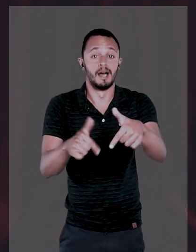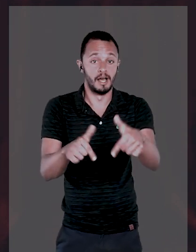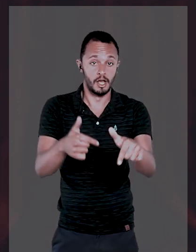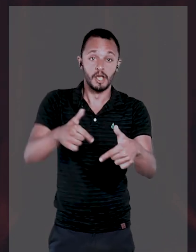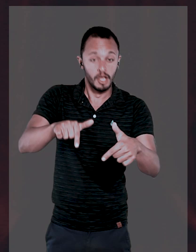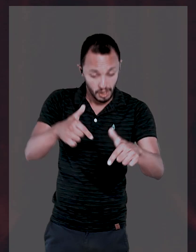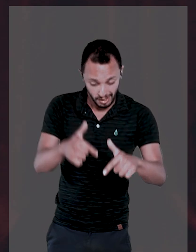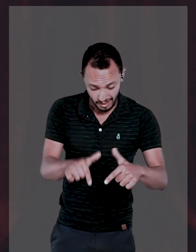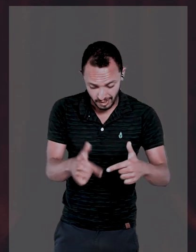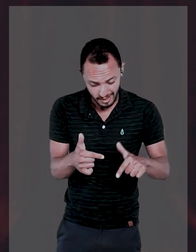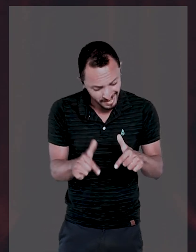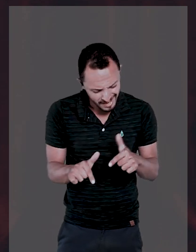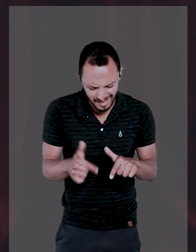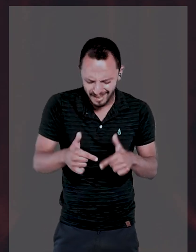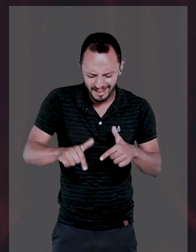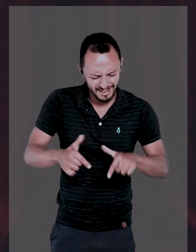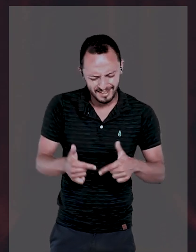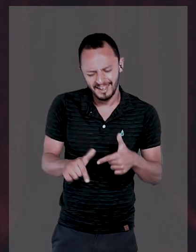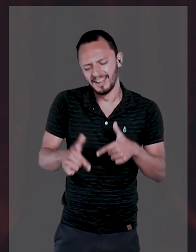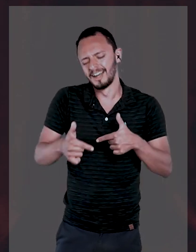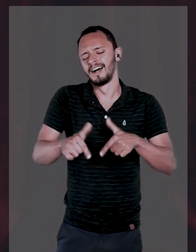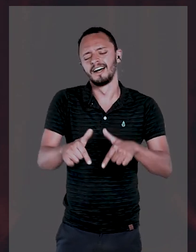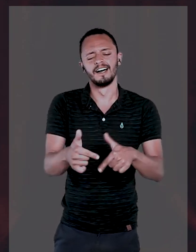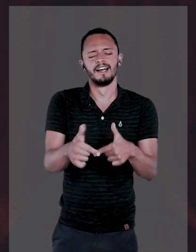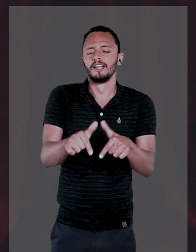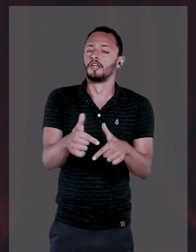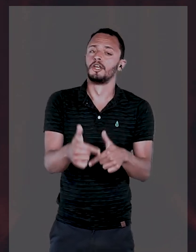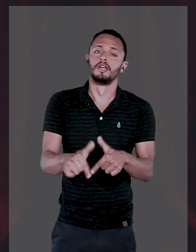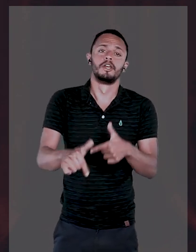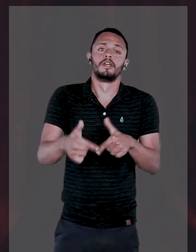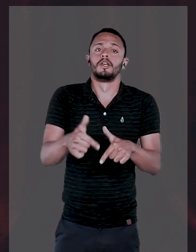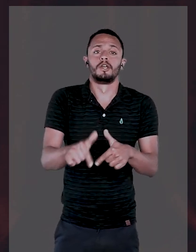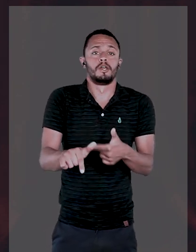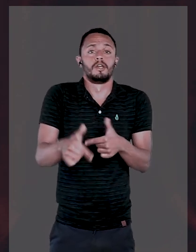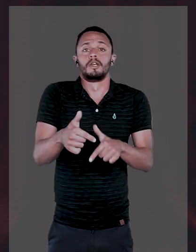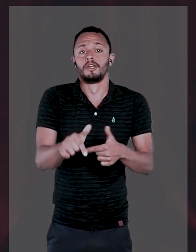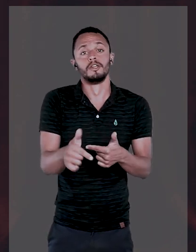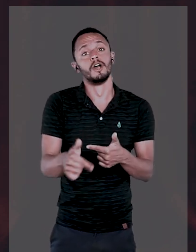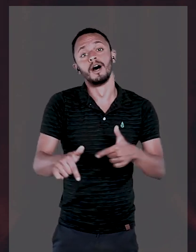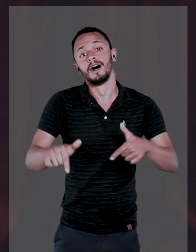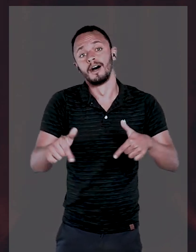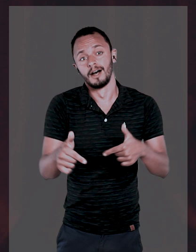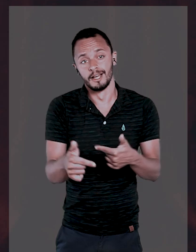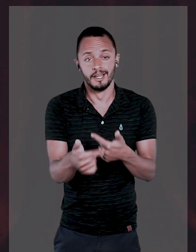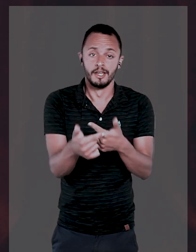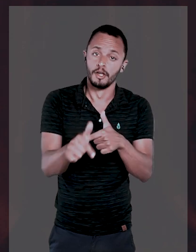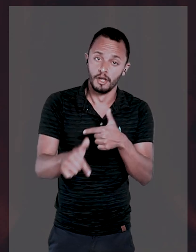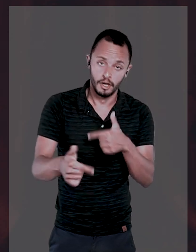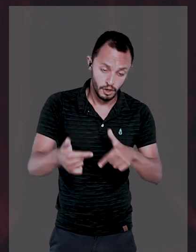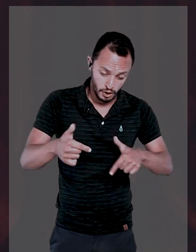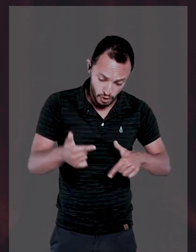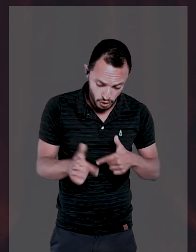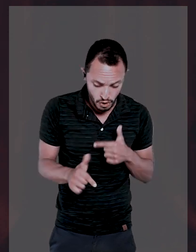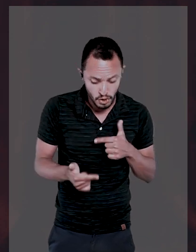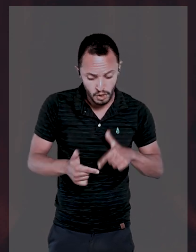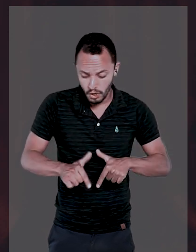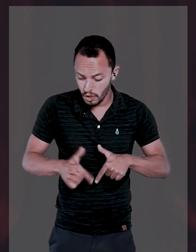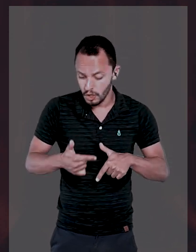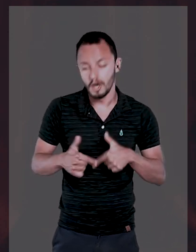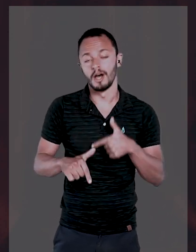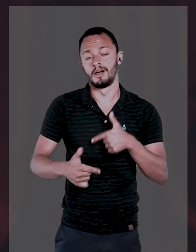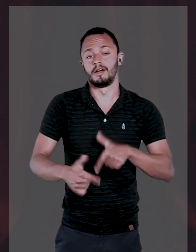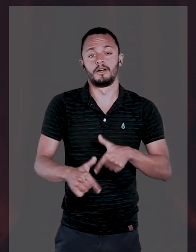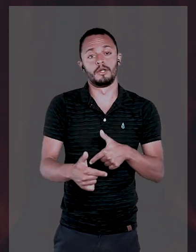Ei, ei, ei, ei, ei, oi, ai,